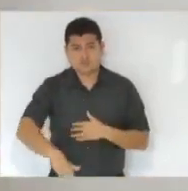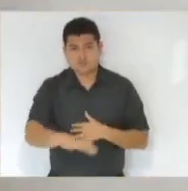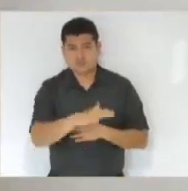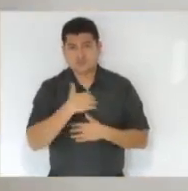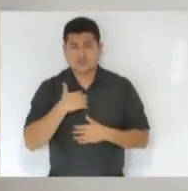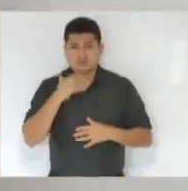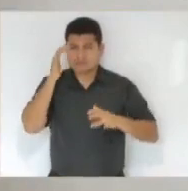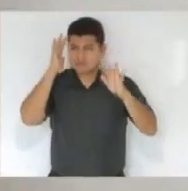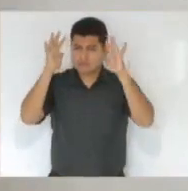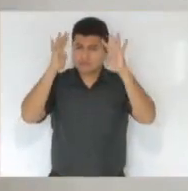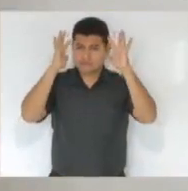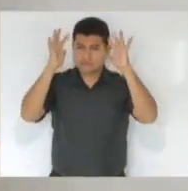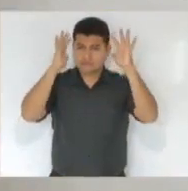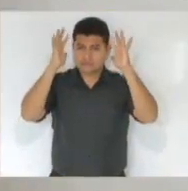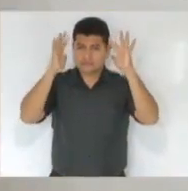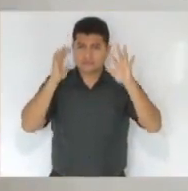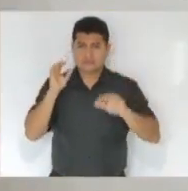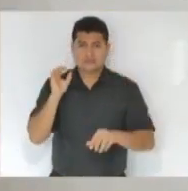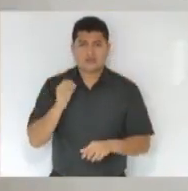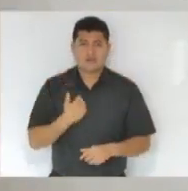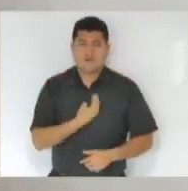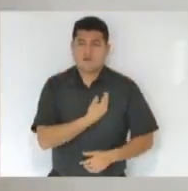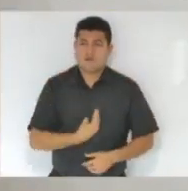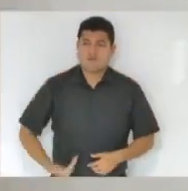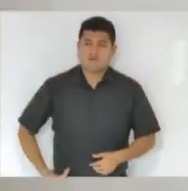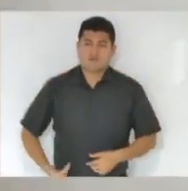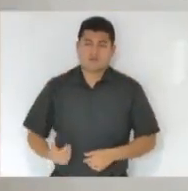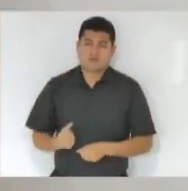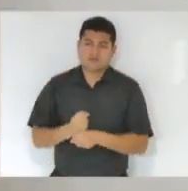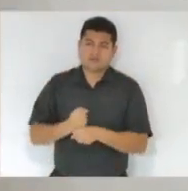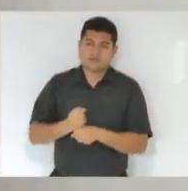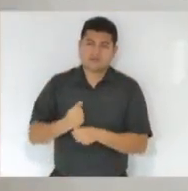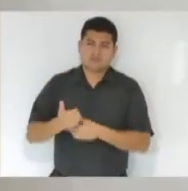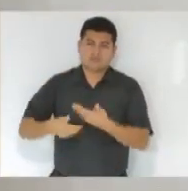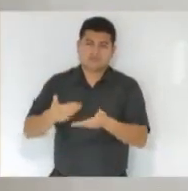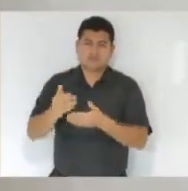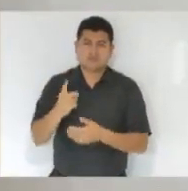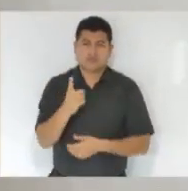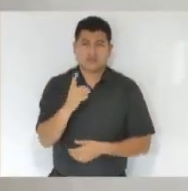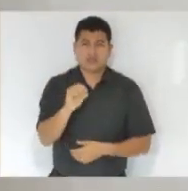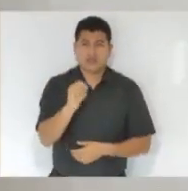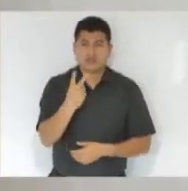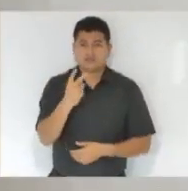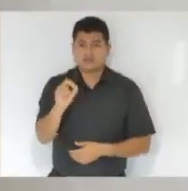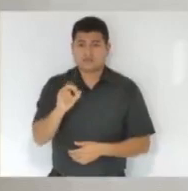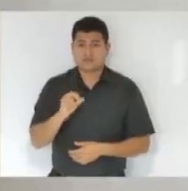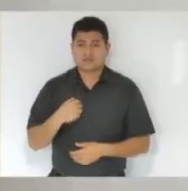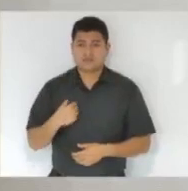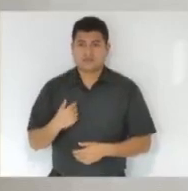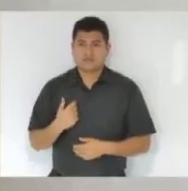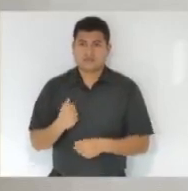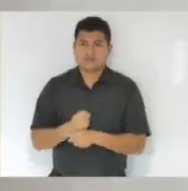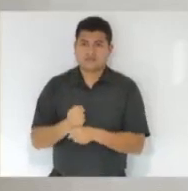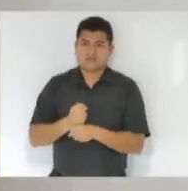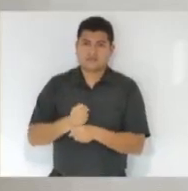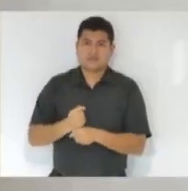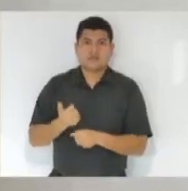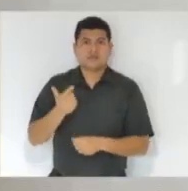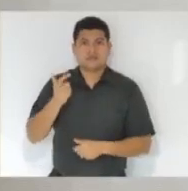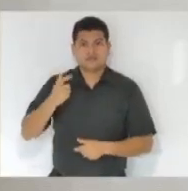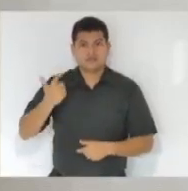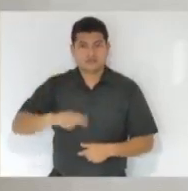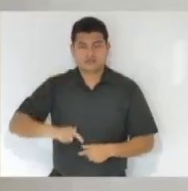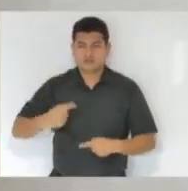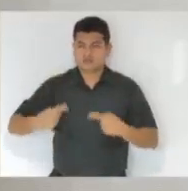a pensar um Estado para daqui a 10, 20 anos. Eu não quero ter que daqui a 20 anos discutir os mesmos